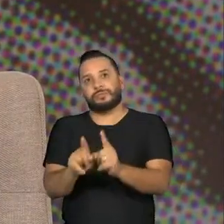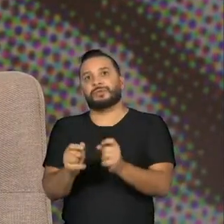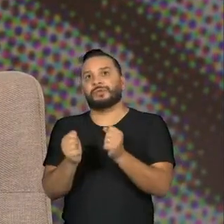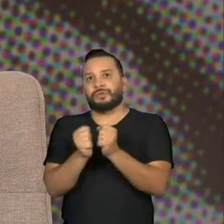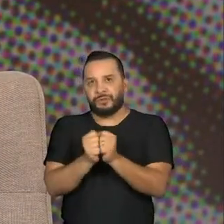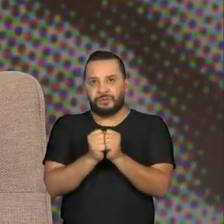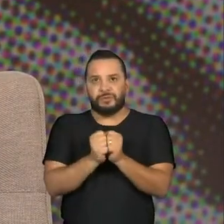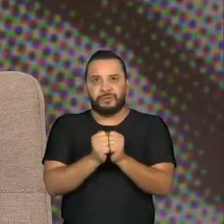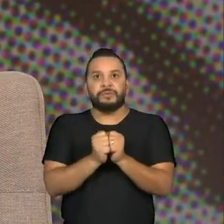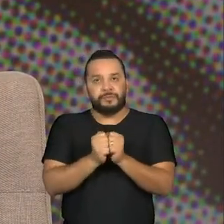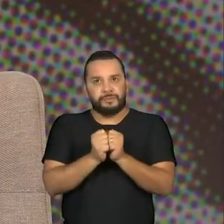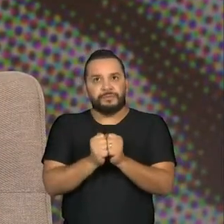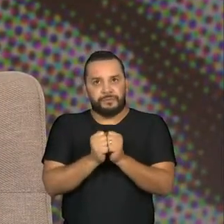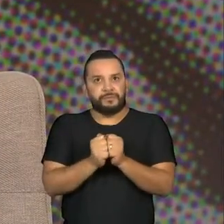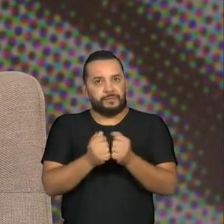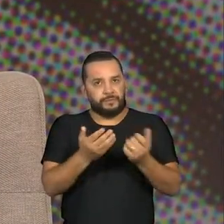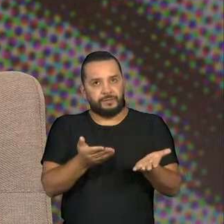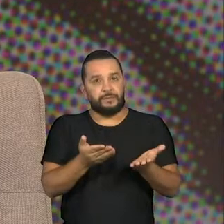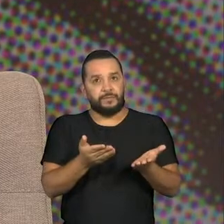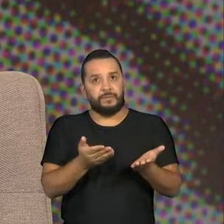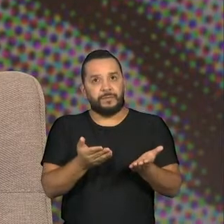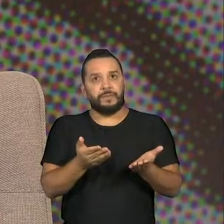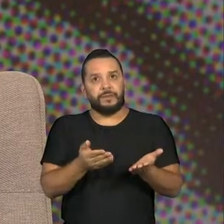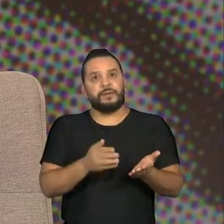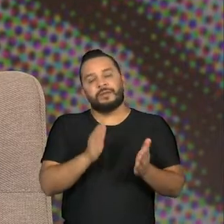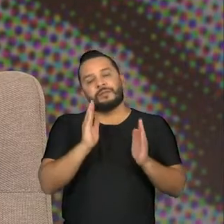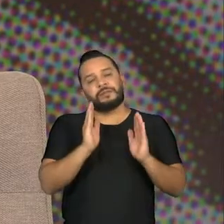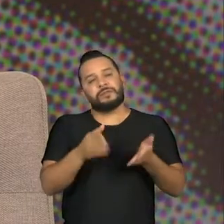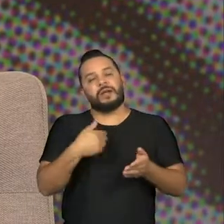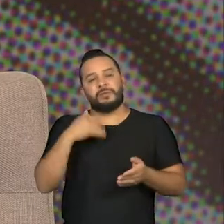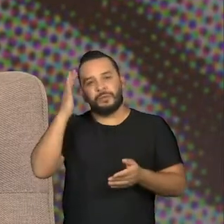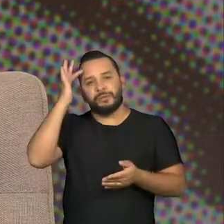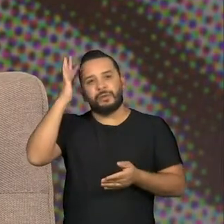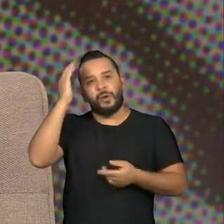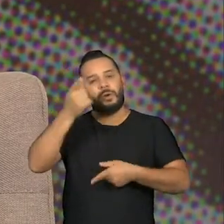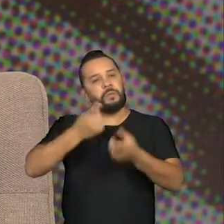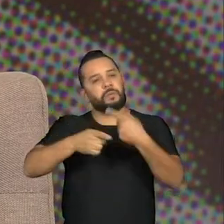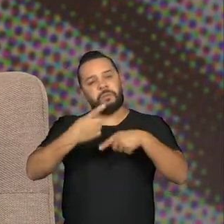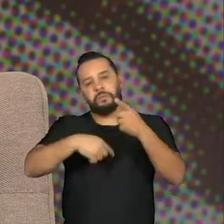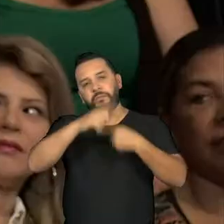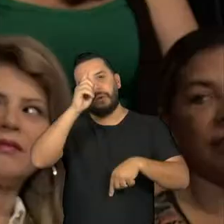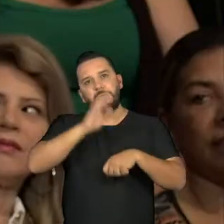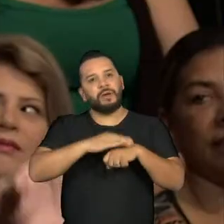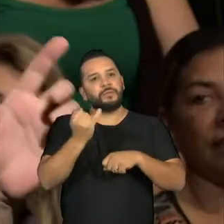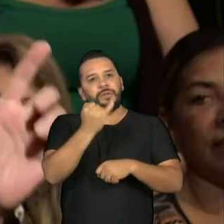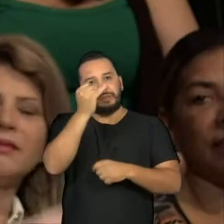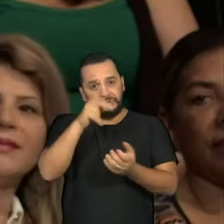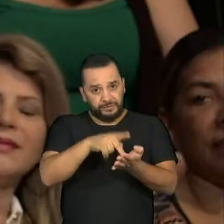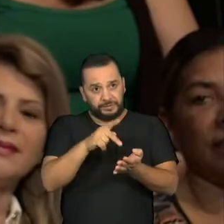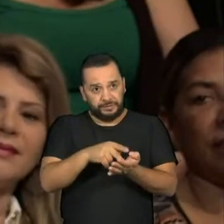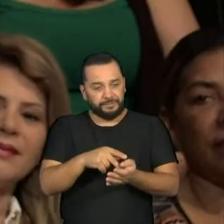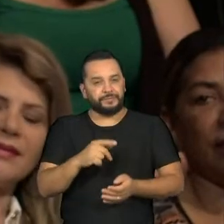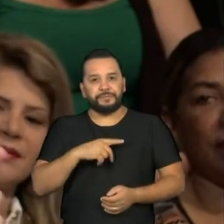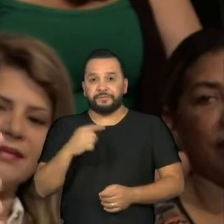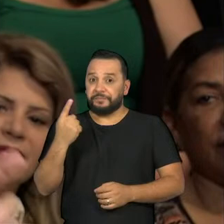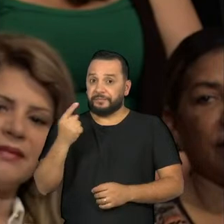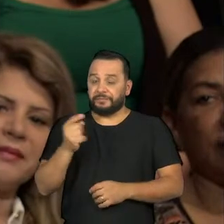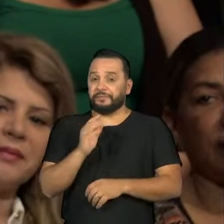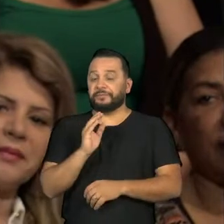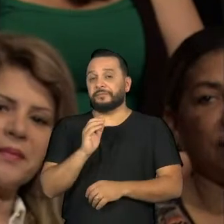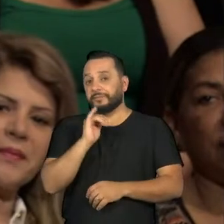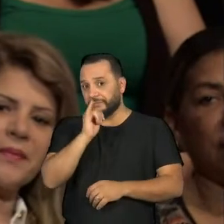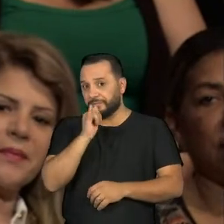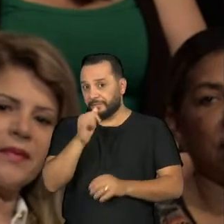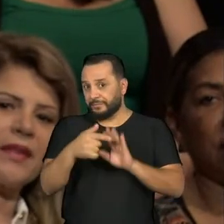o monstro era realmente maior do que era, e foi a coisa mais importante da minha vida, aquela escola. Denise, o primeiro depoimento que nós temos